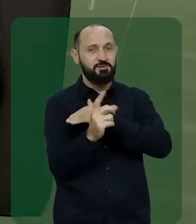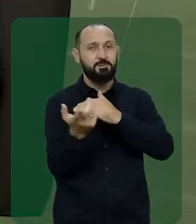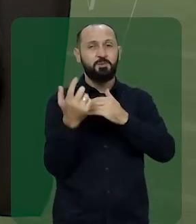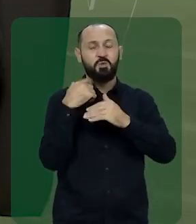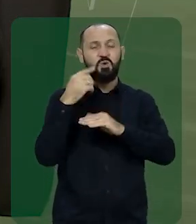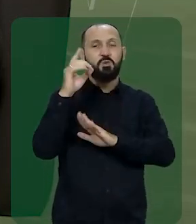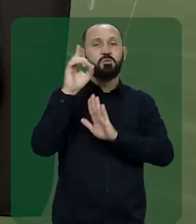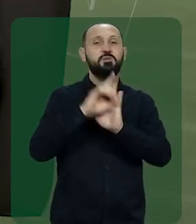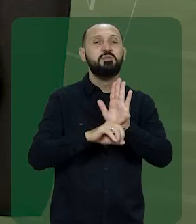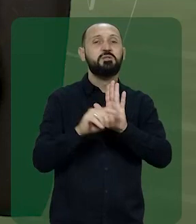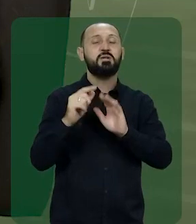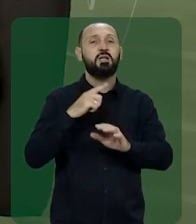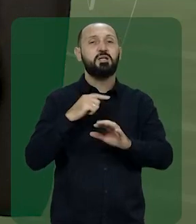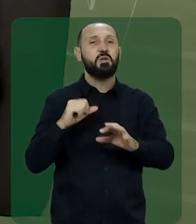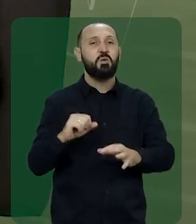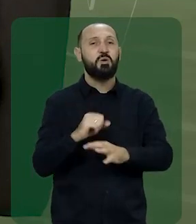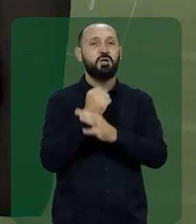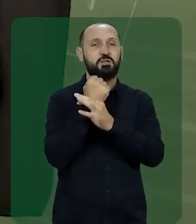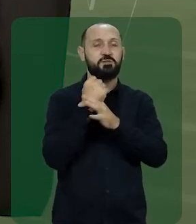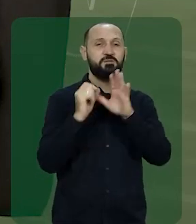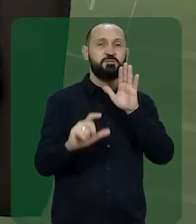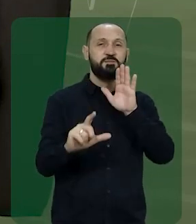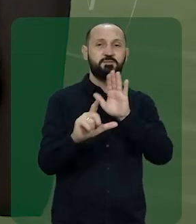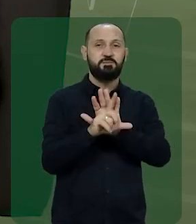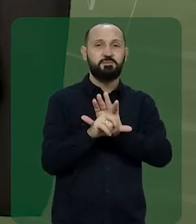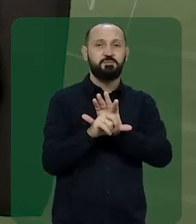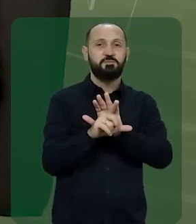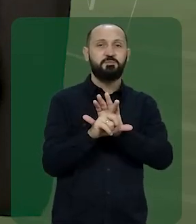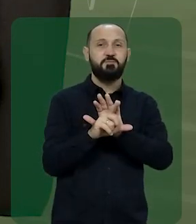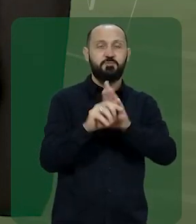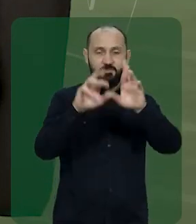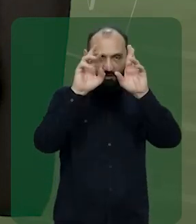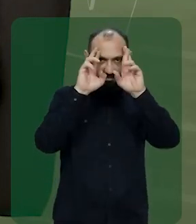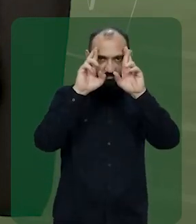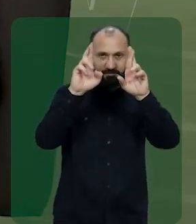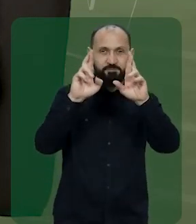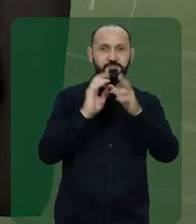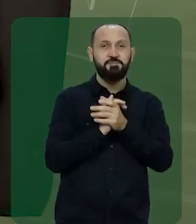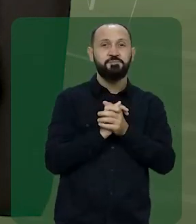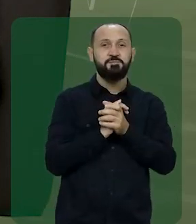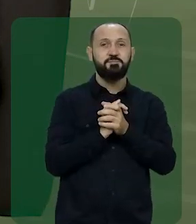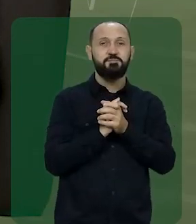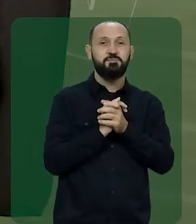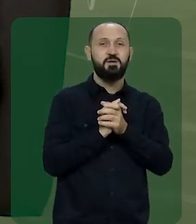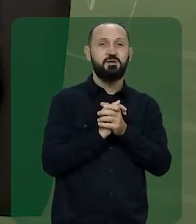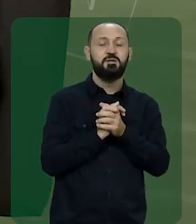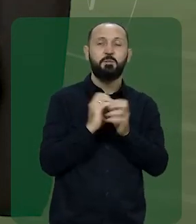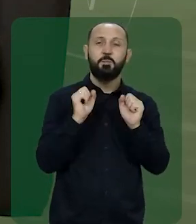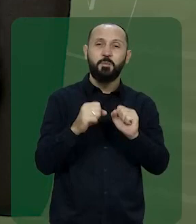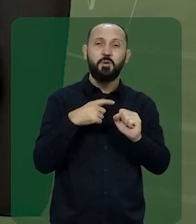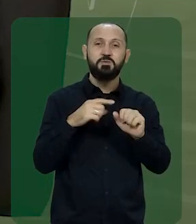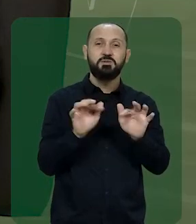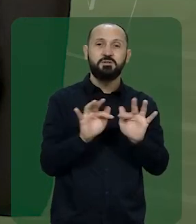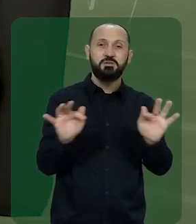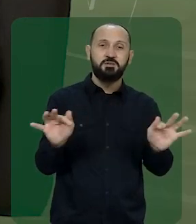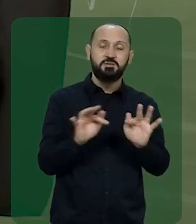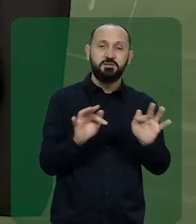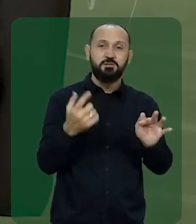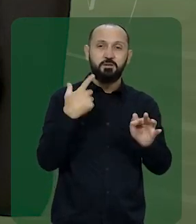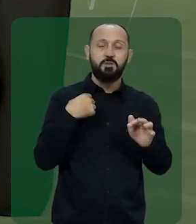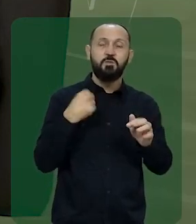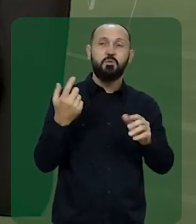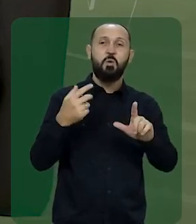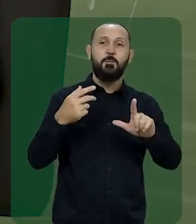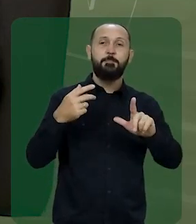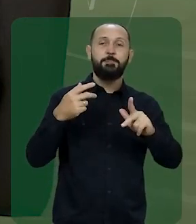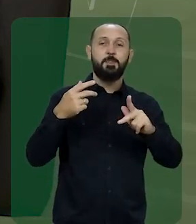psicológica, a financeira, a negligência, a institucional de não ter um atendimento e um direito que ela